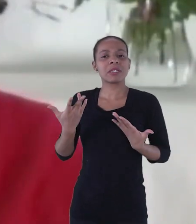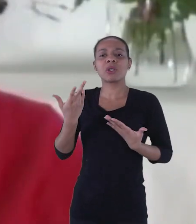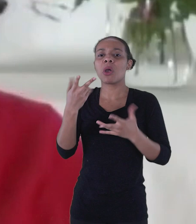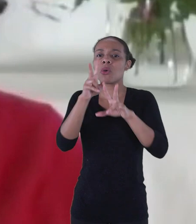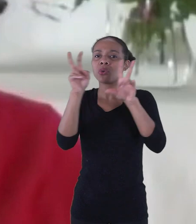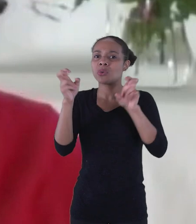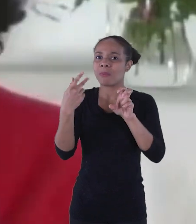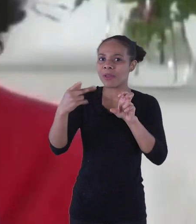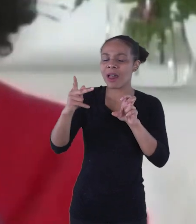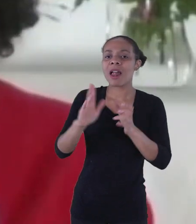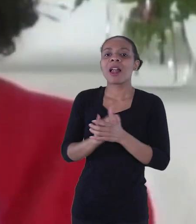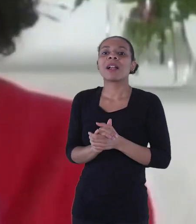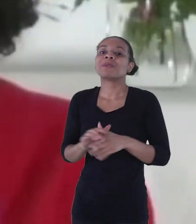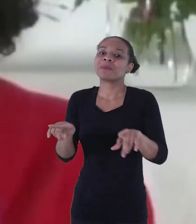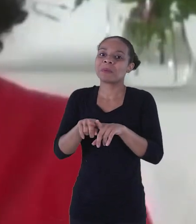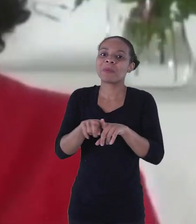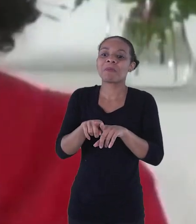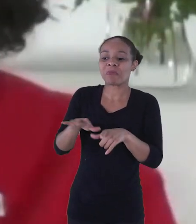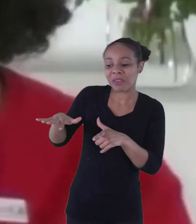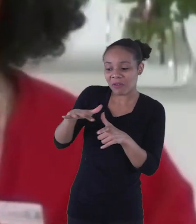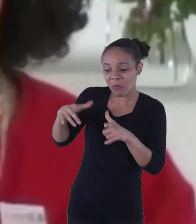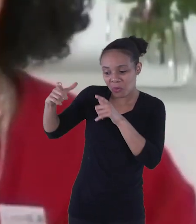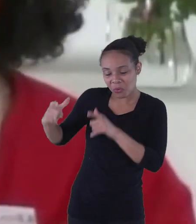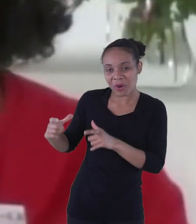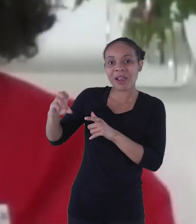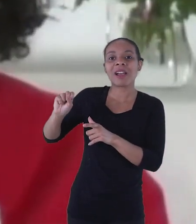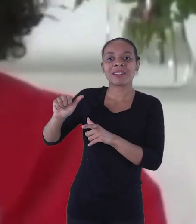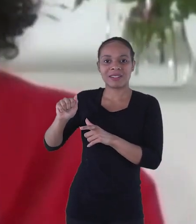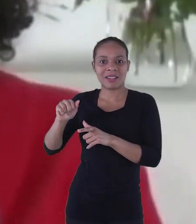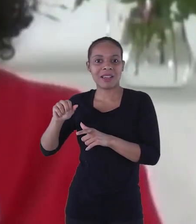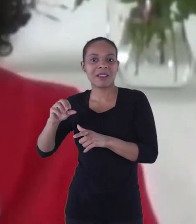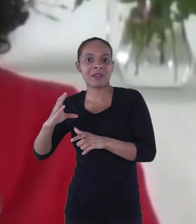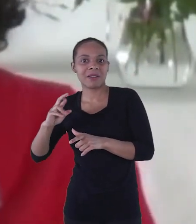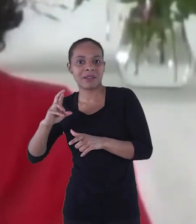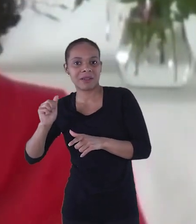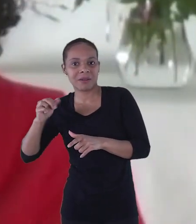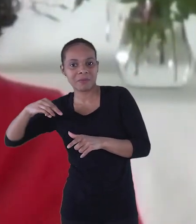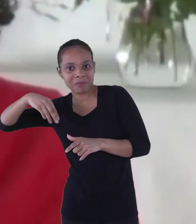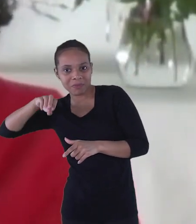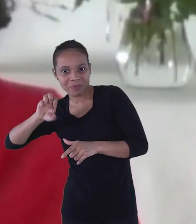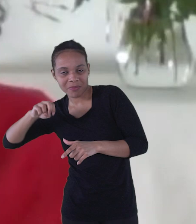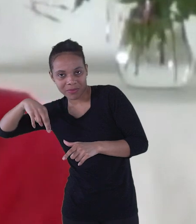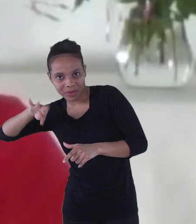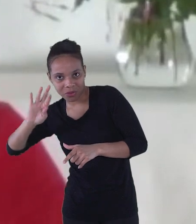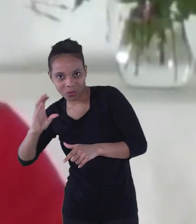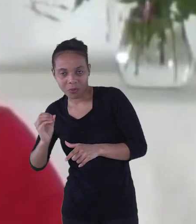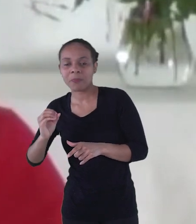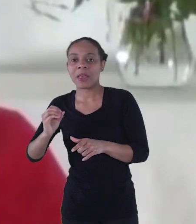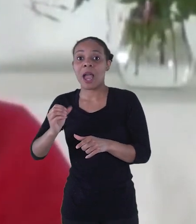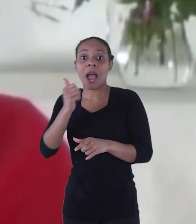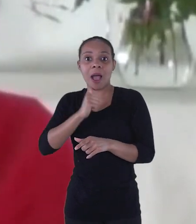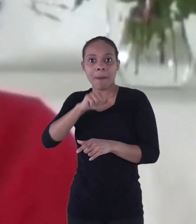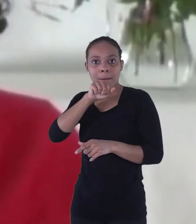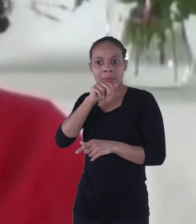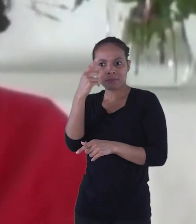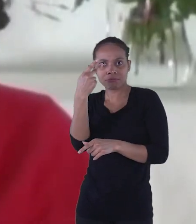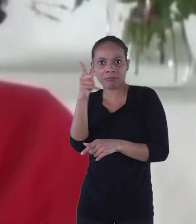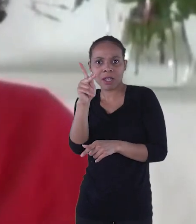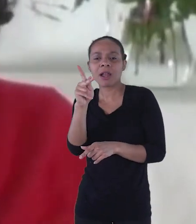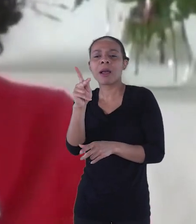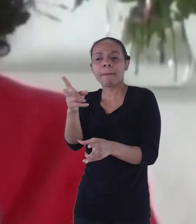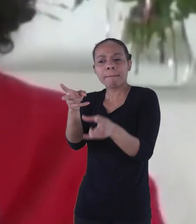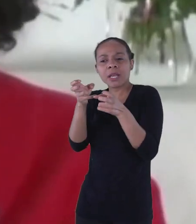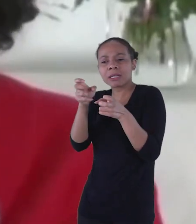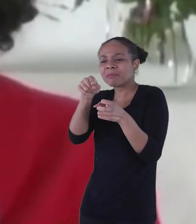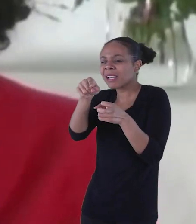ela trabalha na região do Sacramento, a partir do momento que a mãe percebe que na escola ela não seria feliz, dado